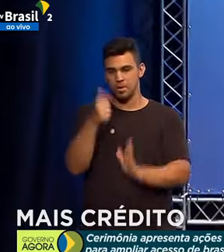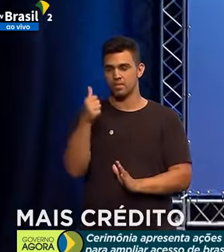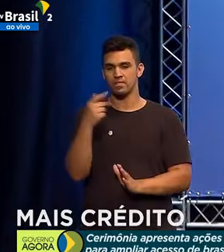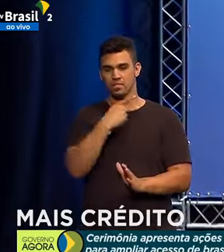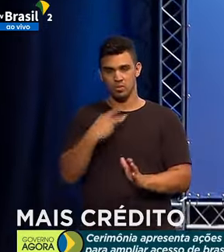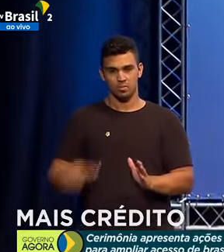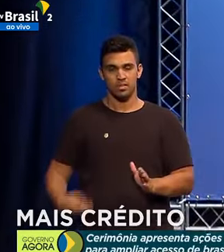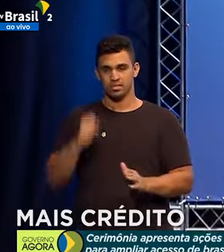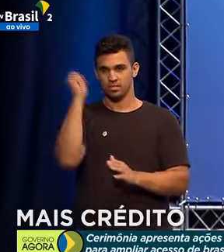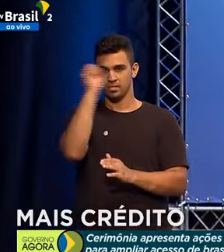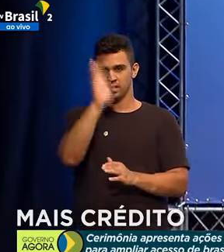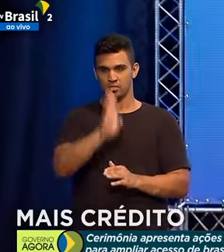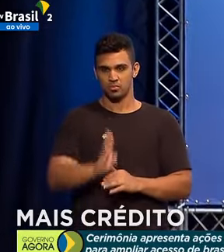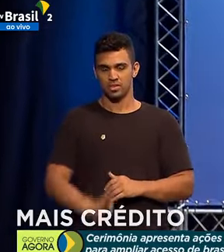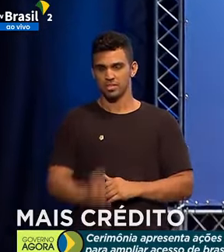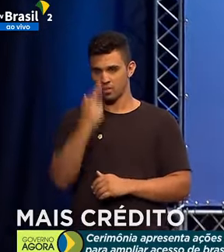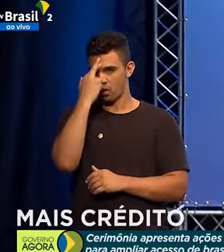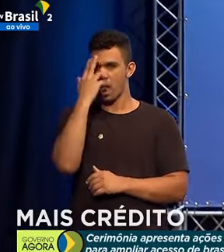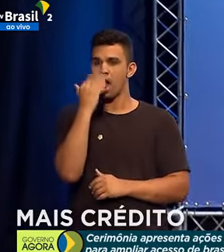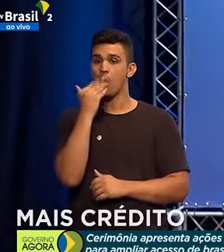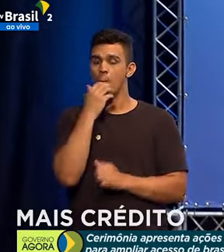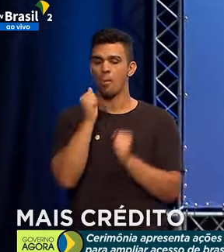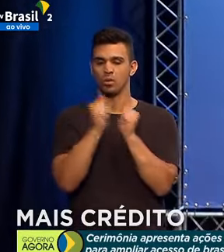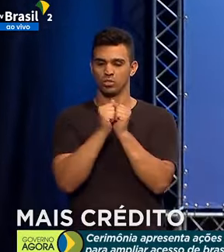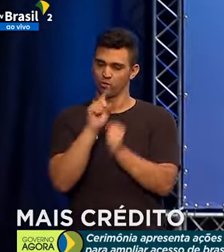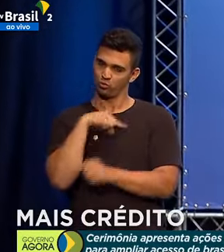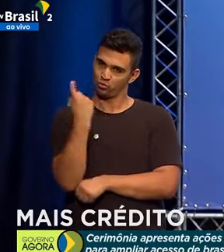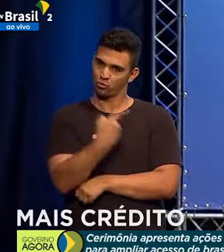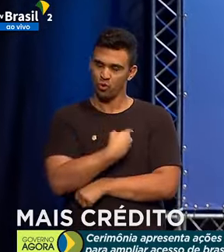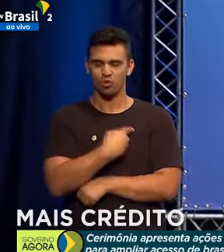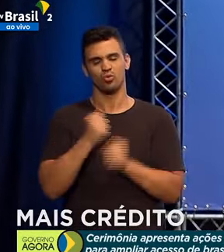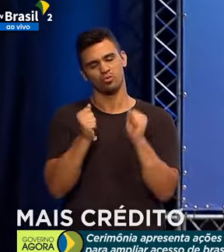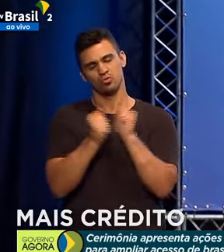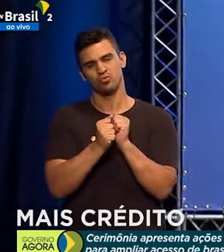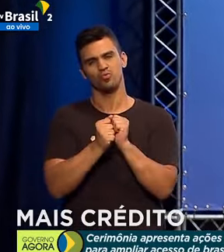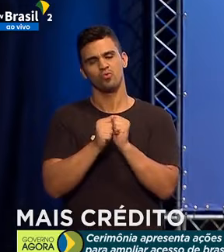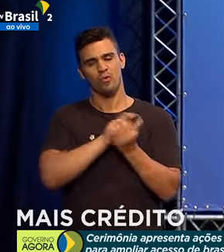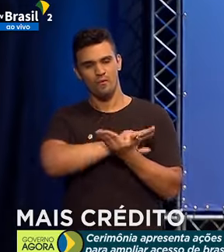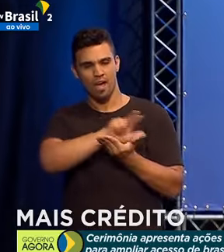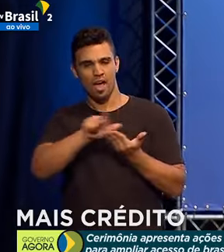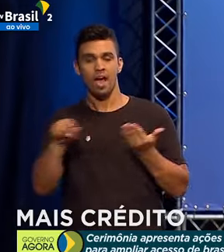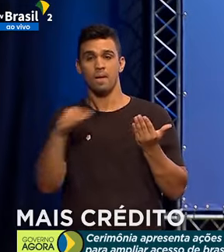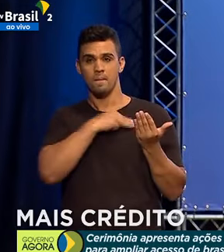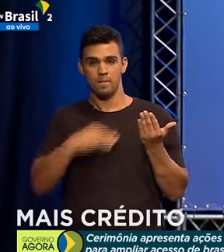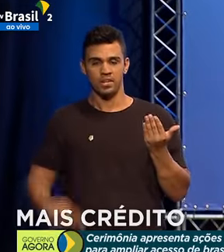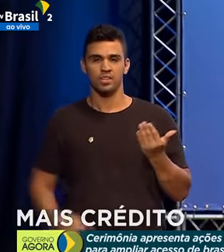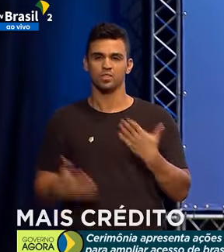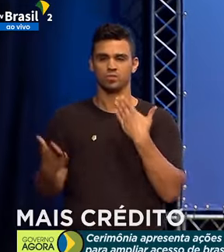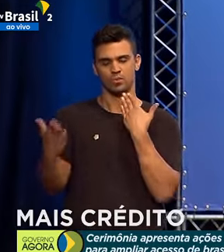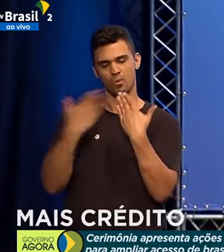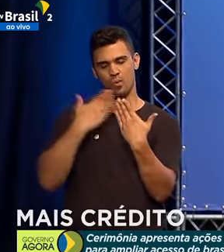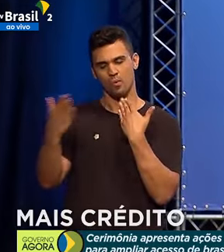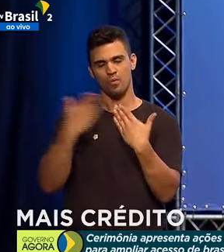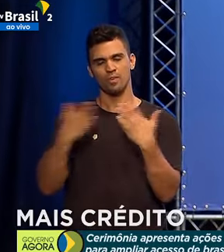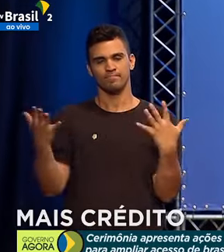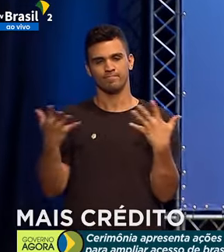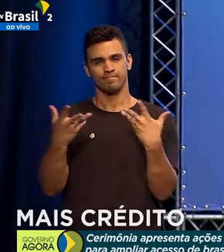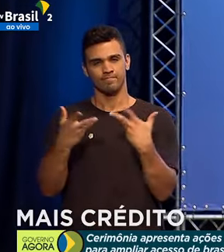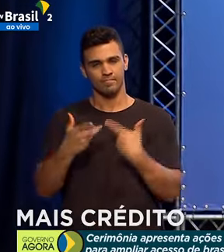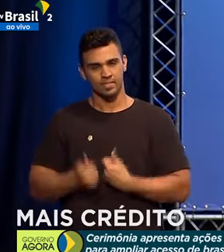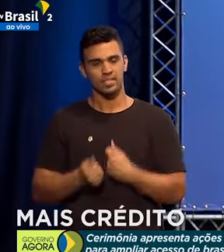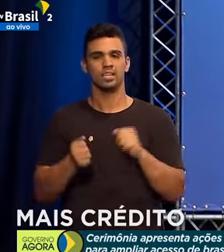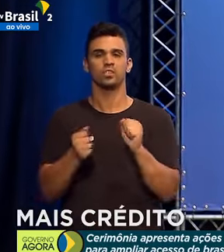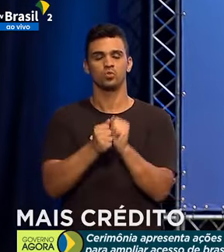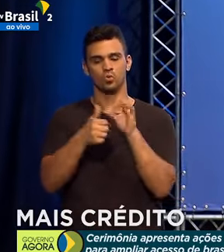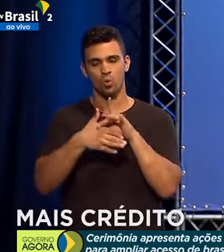do Brasil almoça aqui conosco, junto com vários ministros. Foi uma conversa excelente, junto com os líderes,